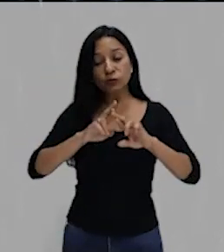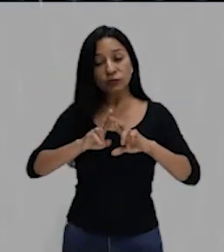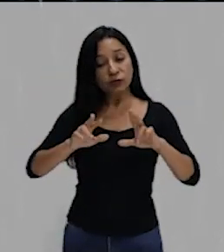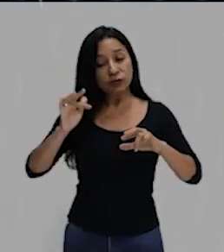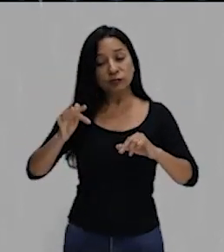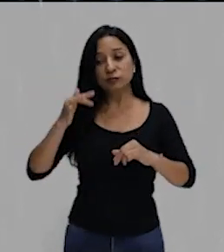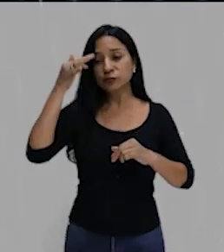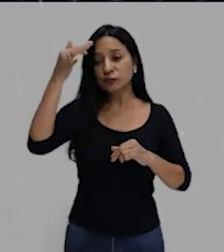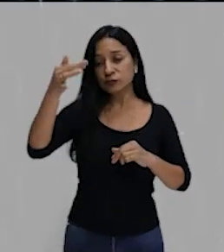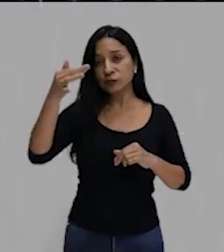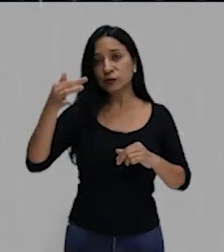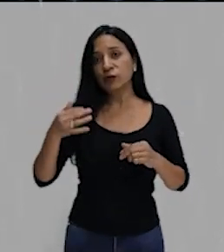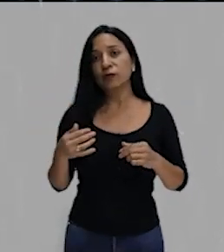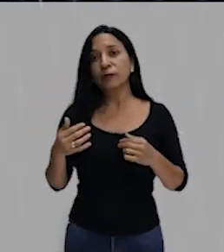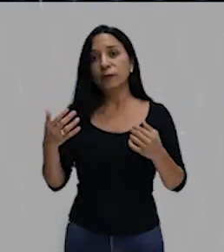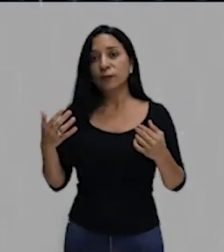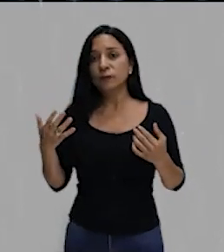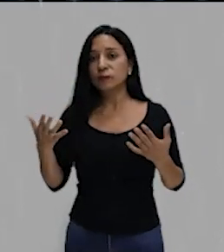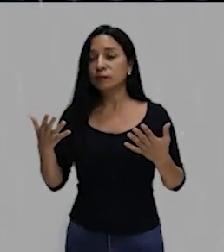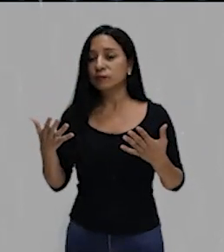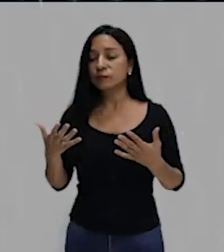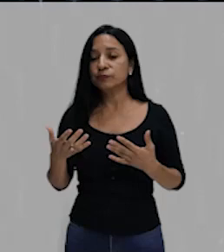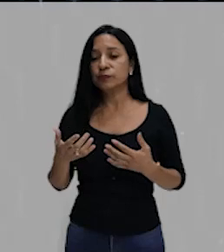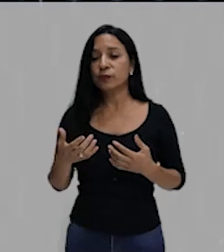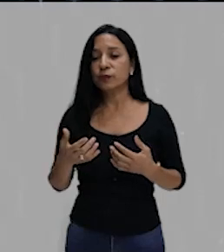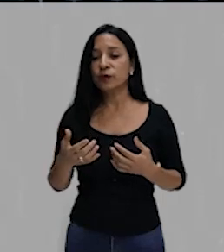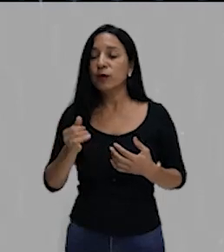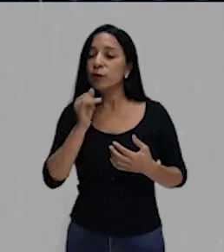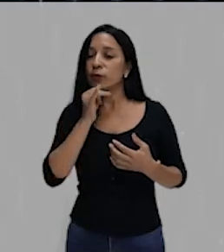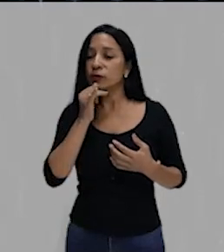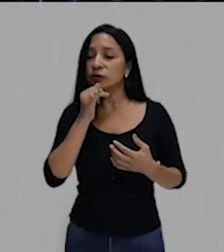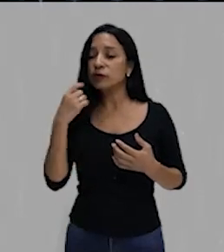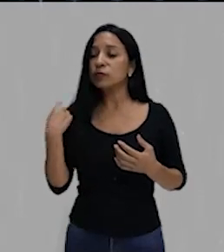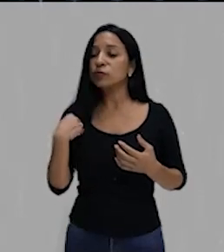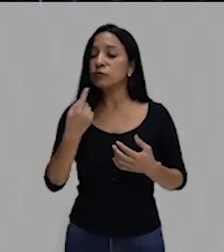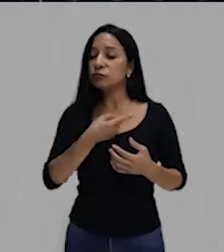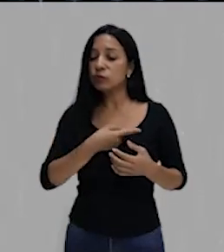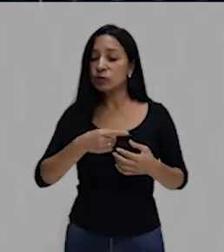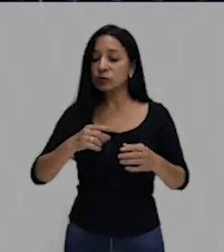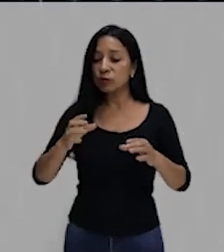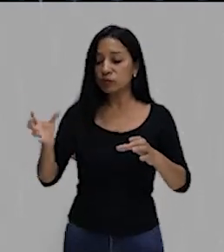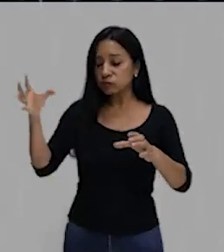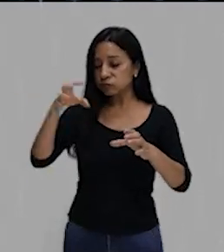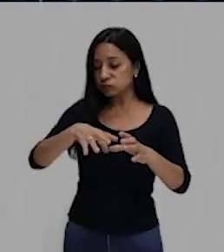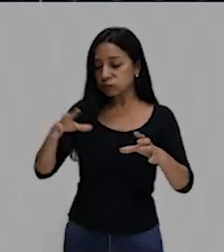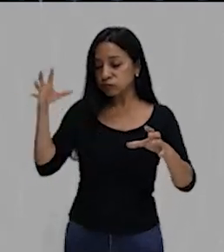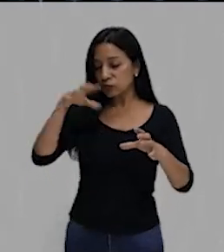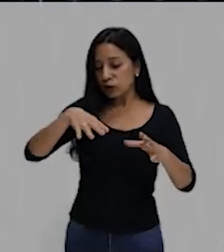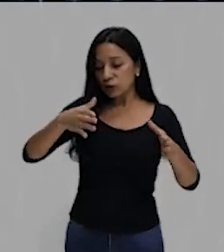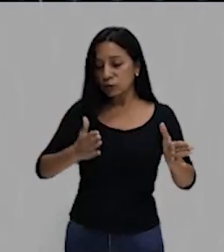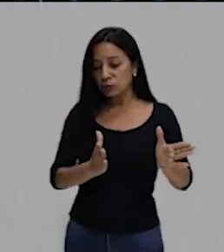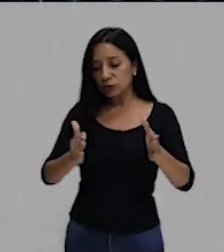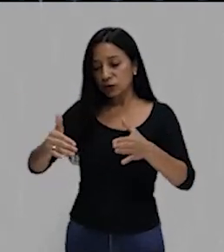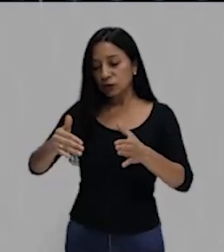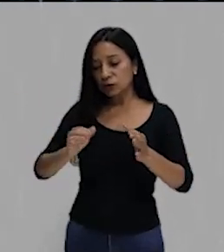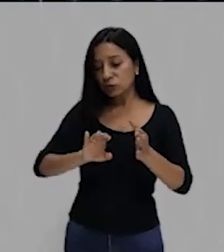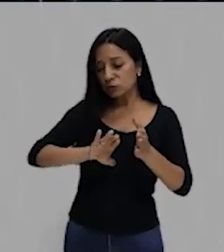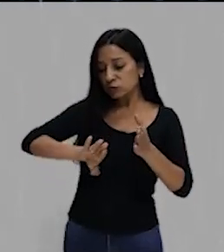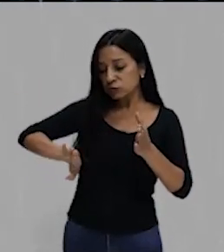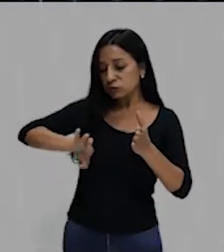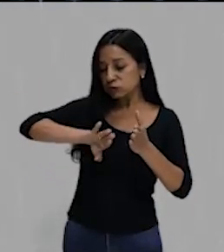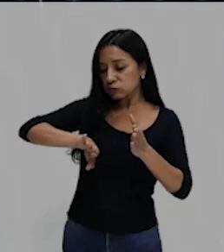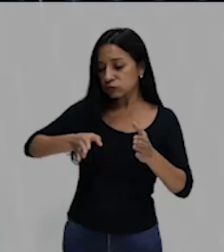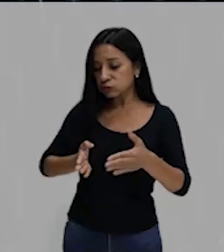Atualmente nós, seres humanos, estamos, por exemplo, aterrando lagoas, rios, desviando cursos